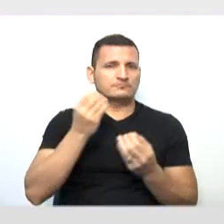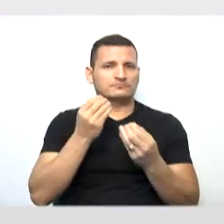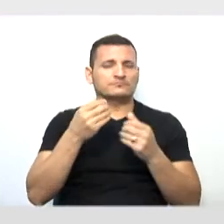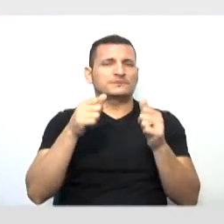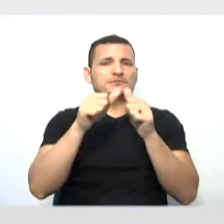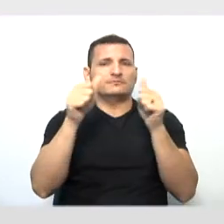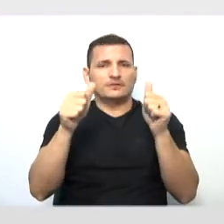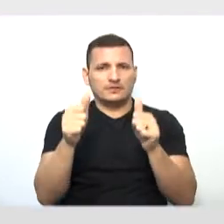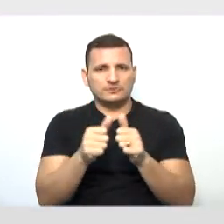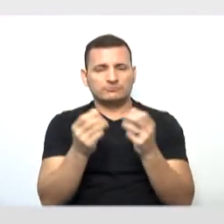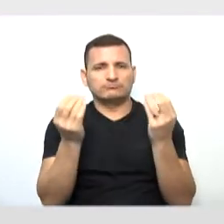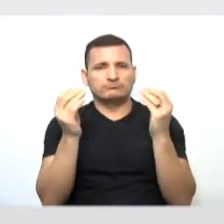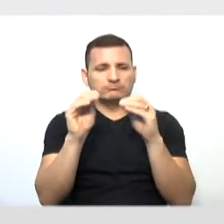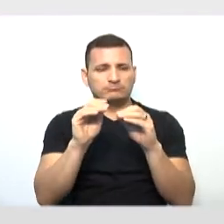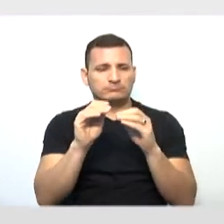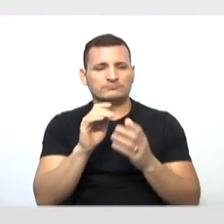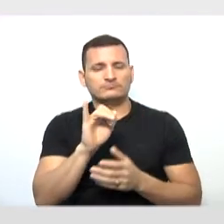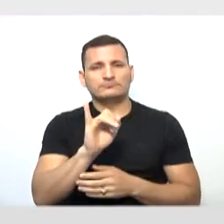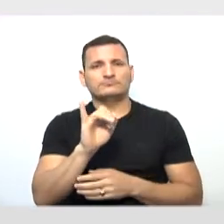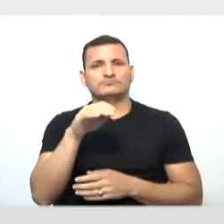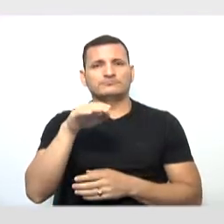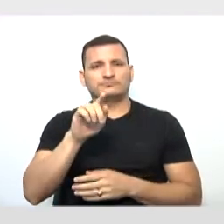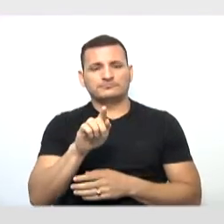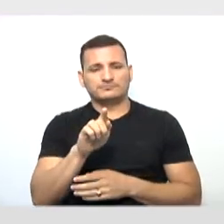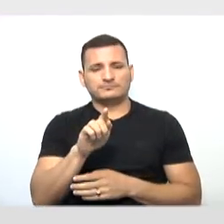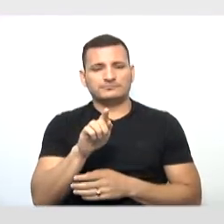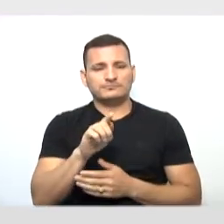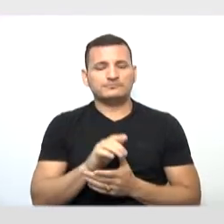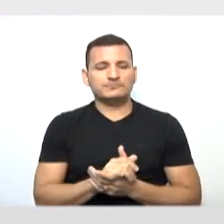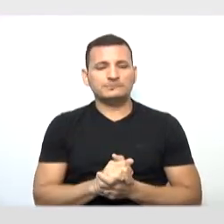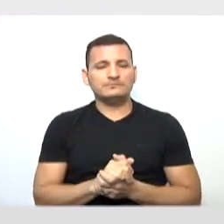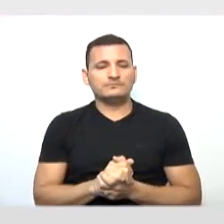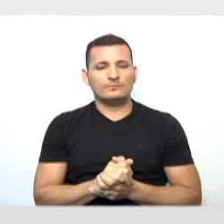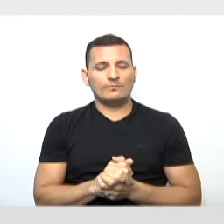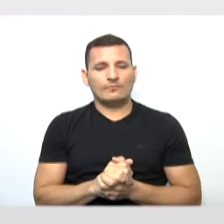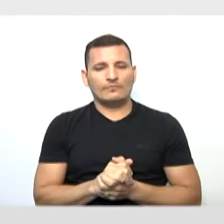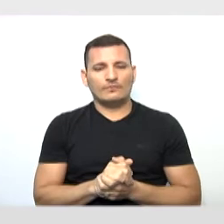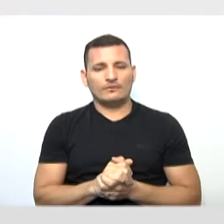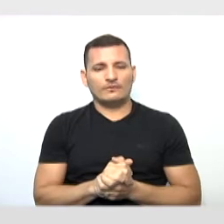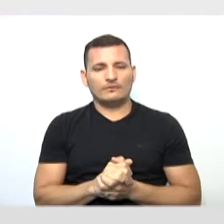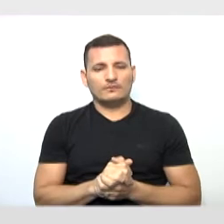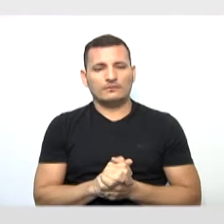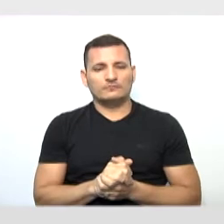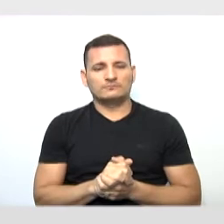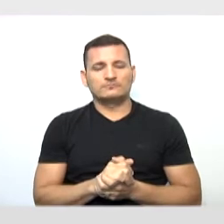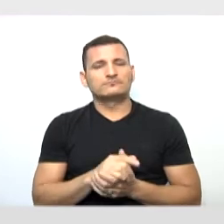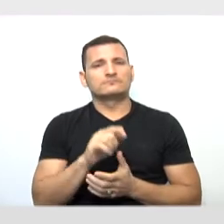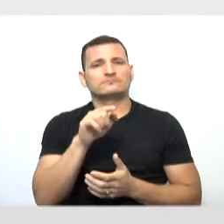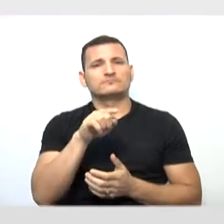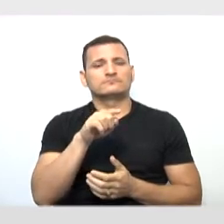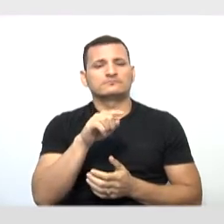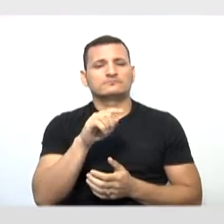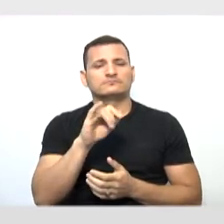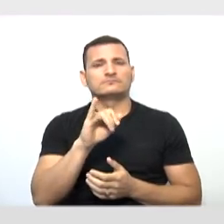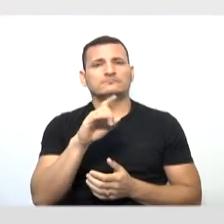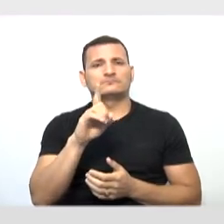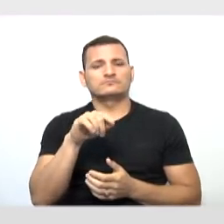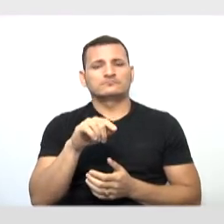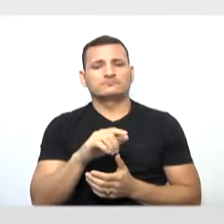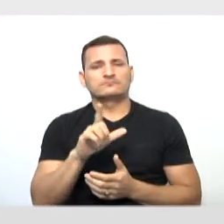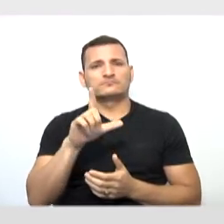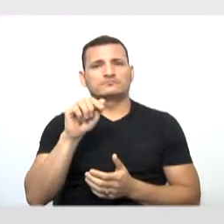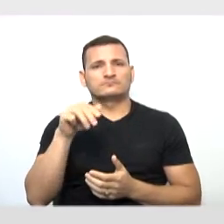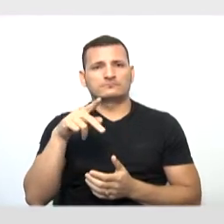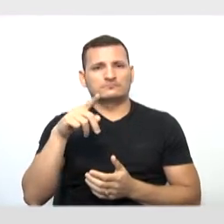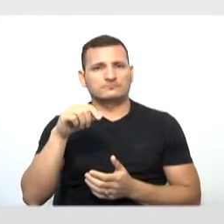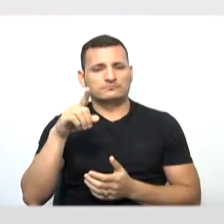anteriores. IMG, o nome dessa lâmpada, o ID, ou seja, a identificação da lâmpada vai ser lâmpada